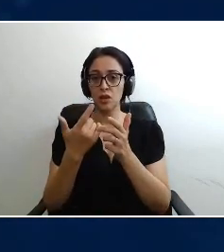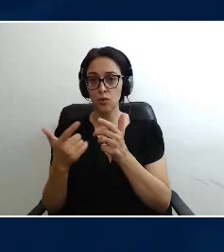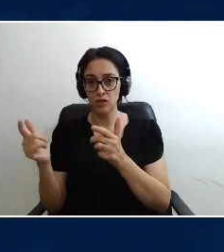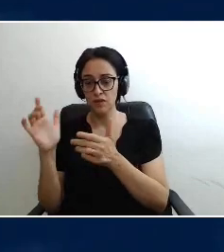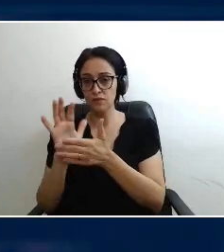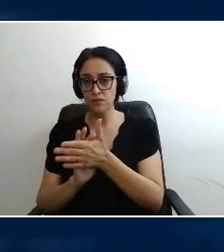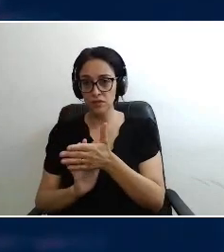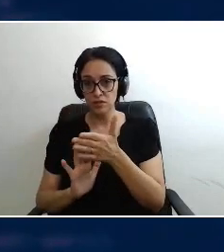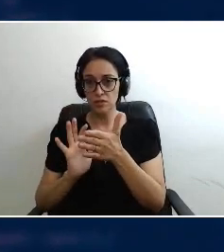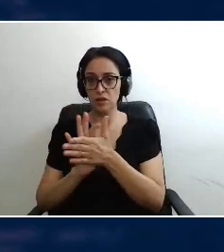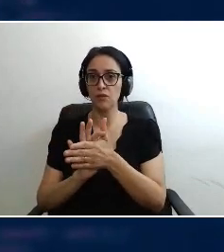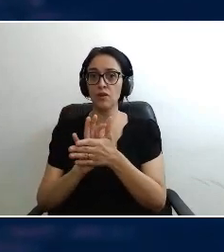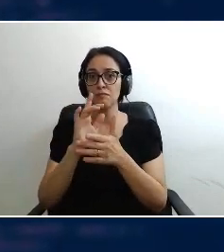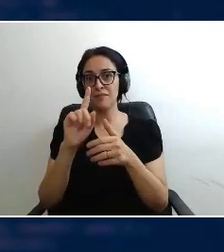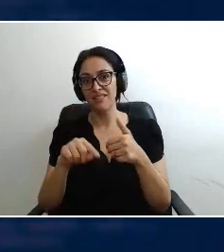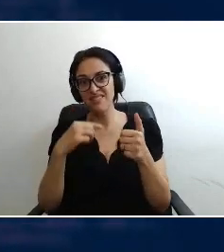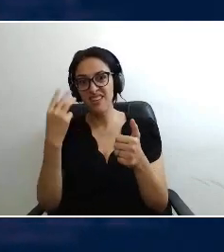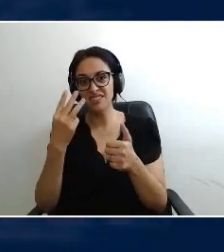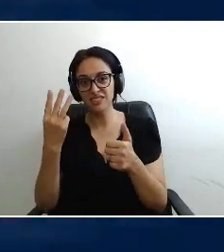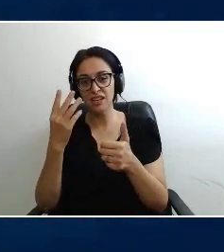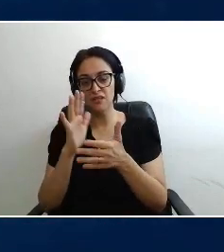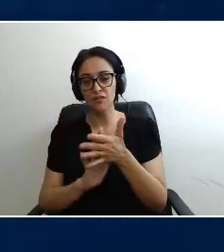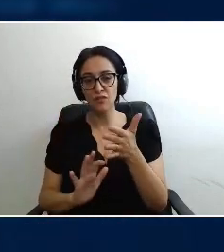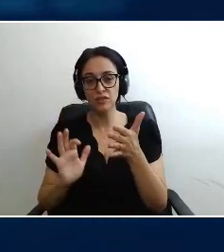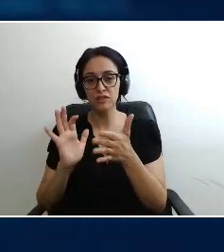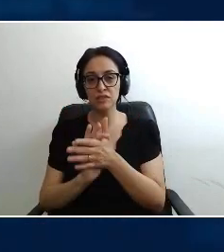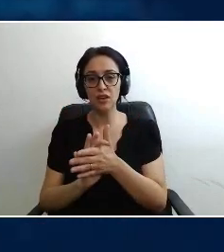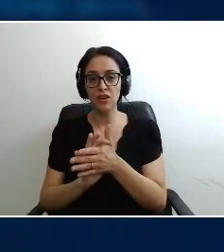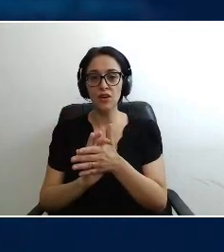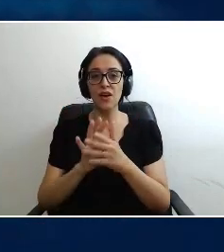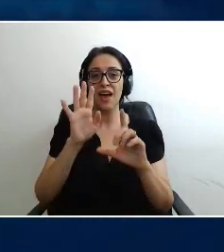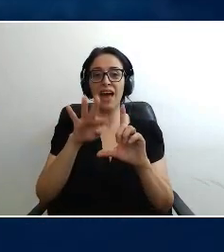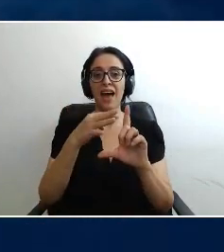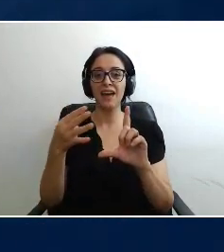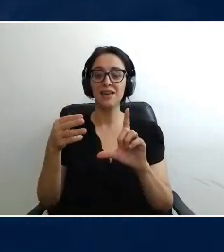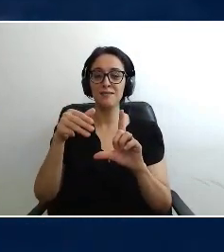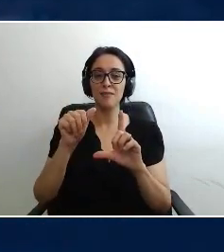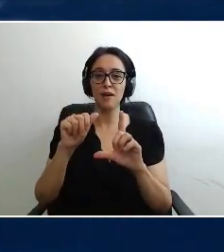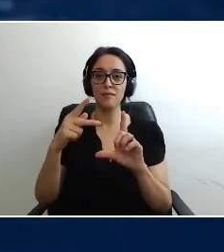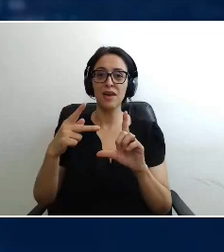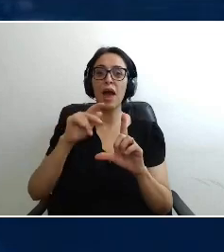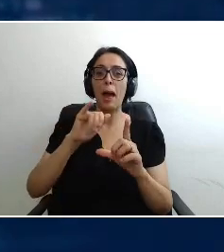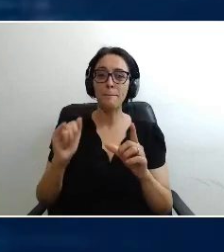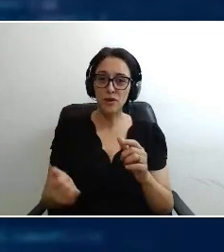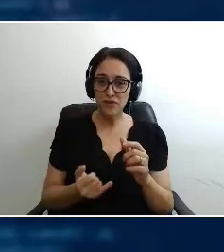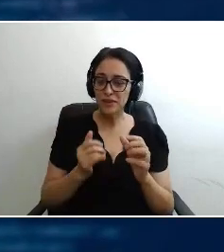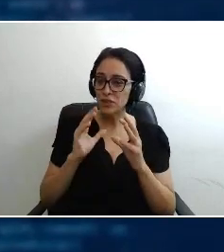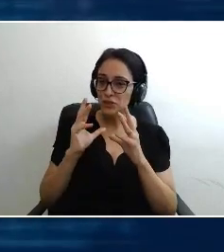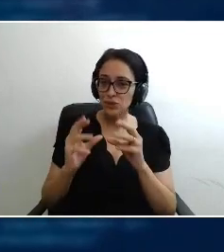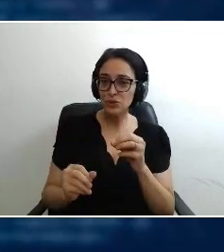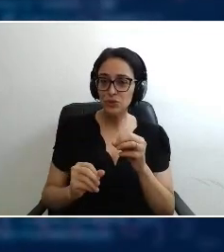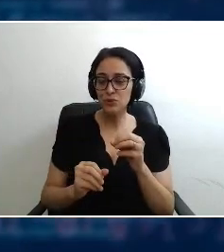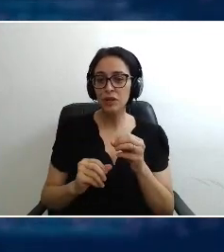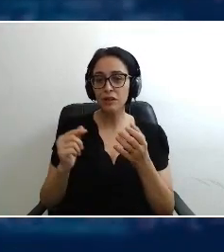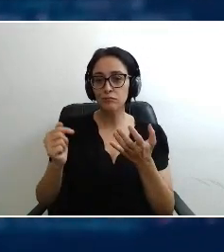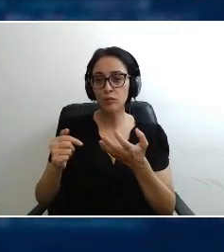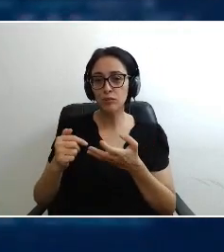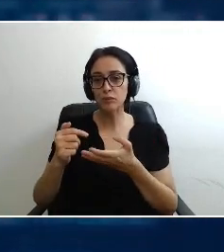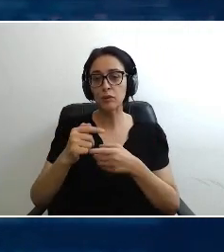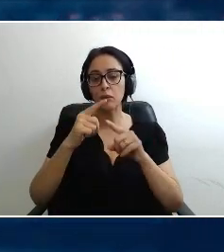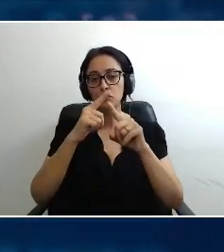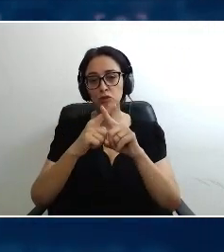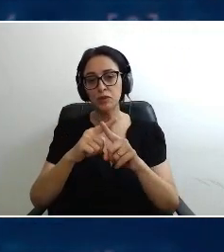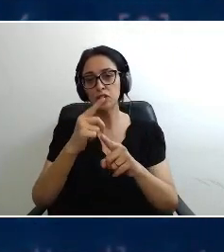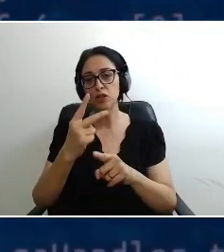para outra função, para a terceira função, que é o array map. E aí você consegue reaproveitar tudo isso, né? Você pode ter fatores de multiplicação, tipo 2,